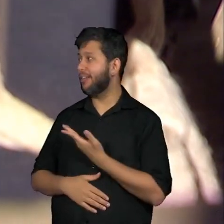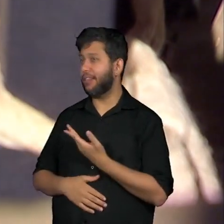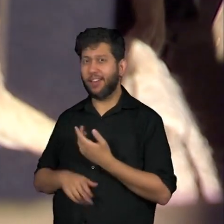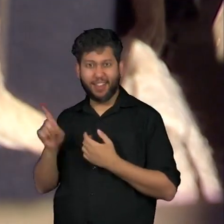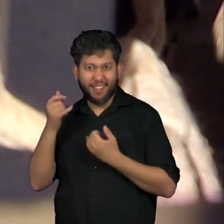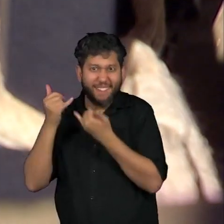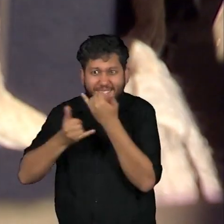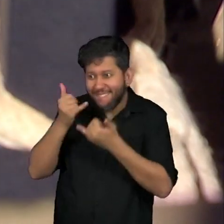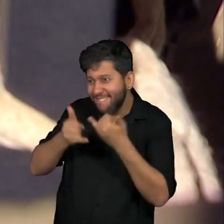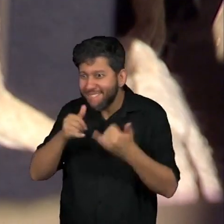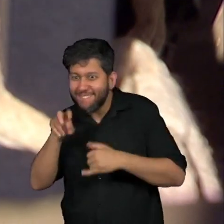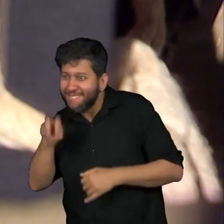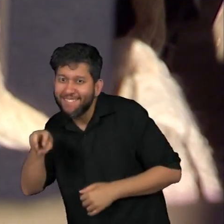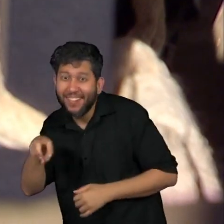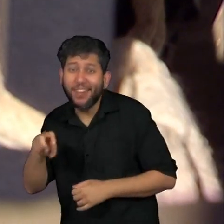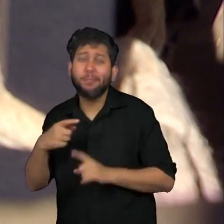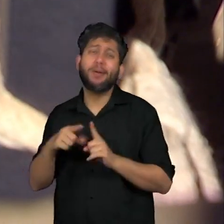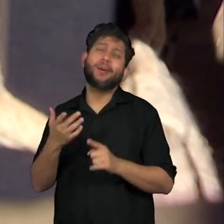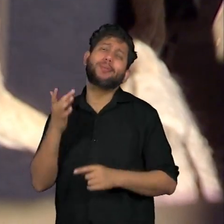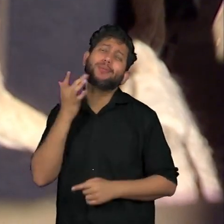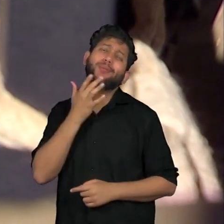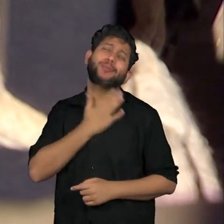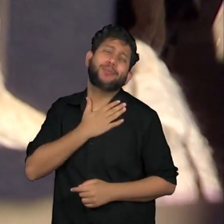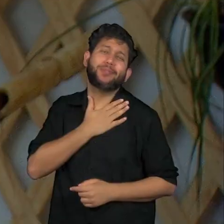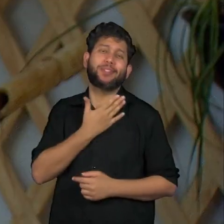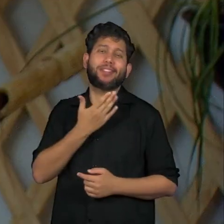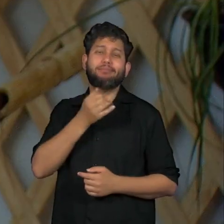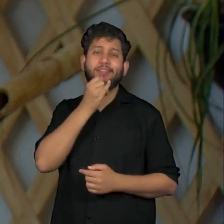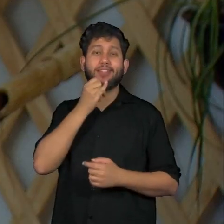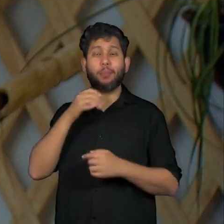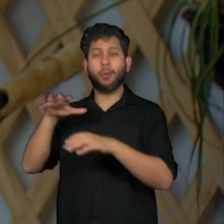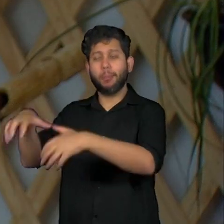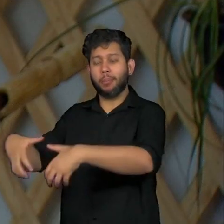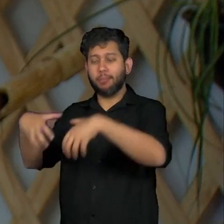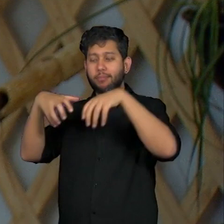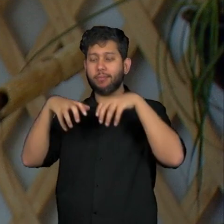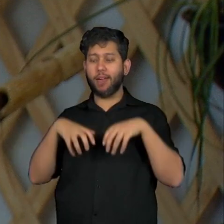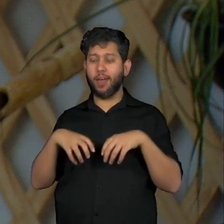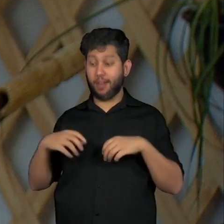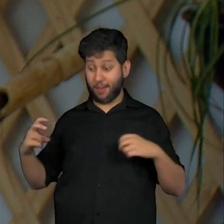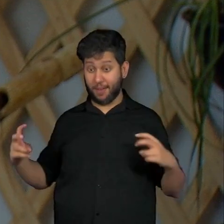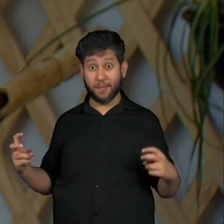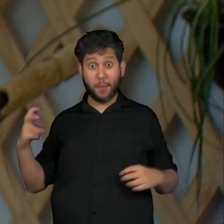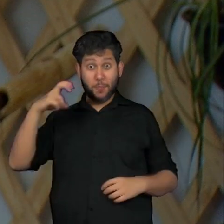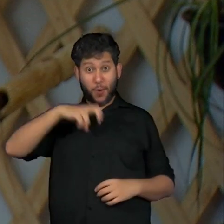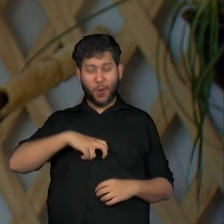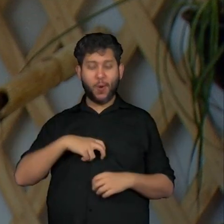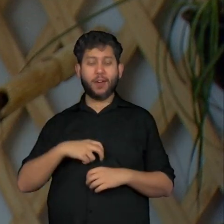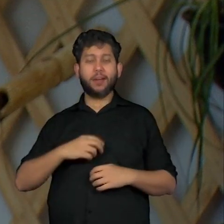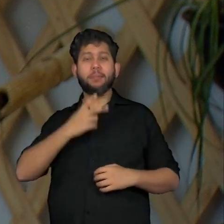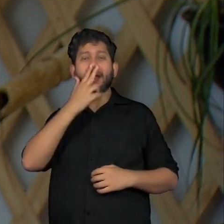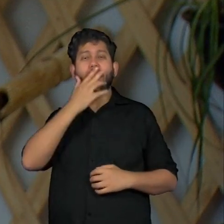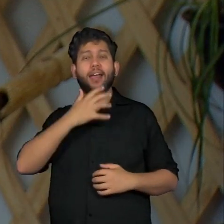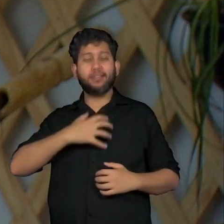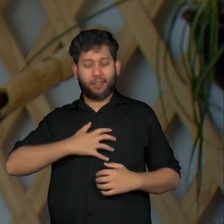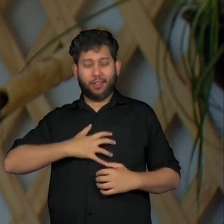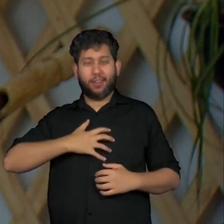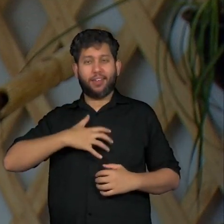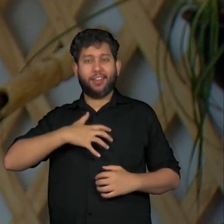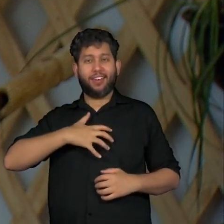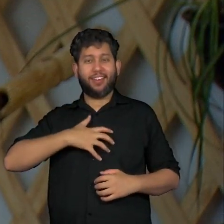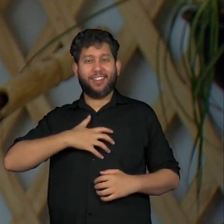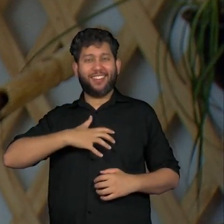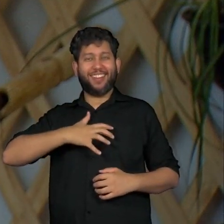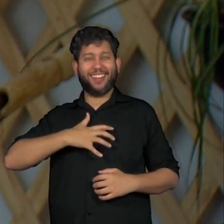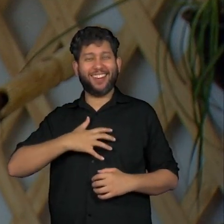arteiros, mas é muito gostoso, assim. Quando você está precisando, você pega eles, fica ali, eles vêm ronronando, você dá aquela acalmada,